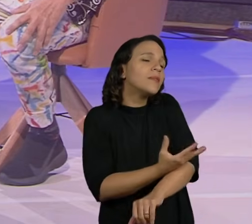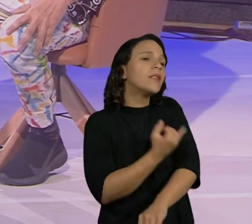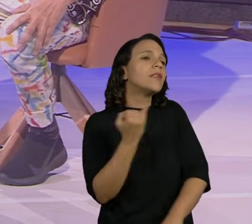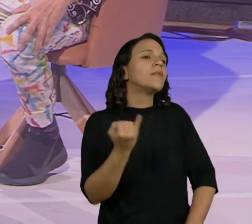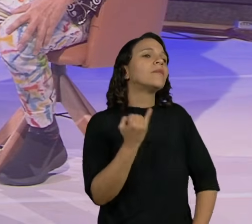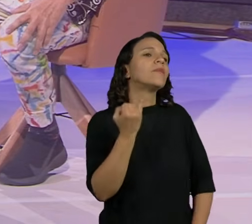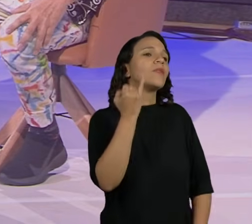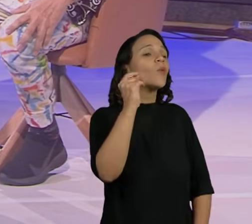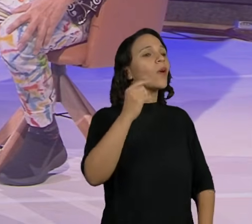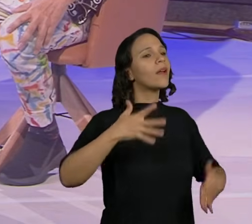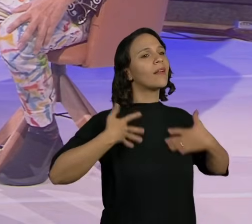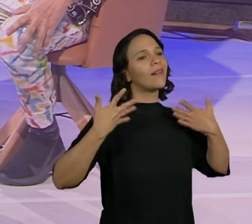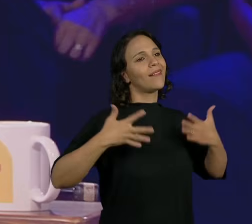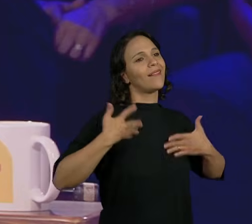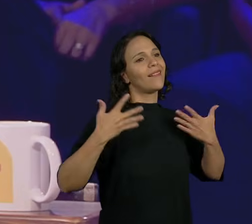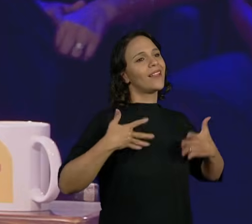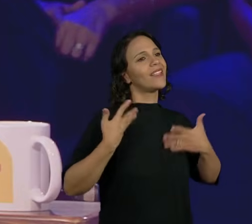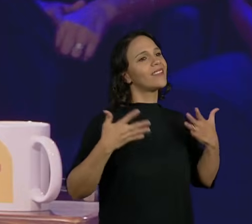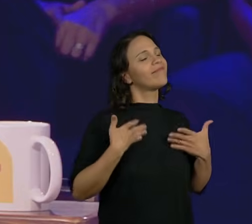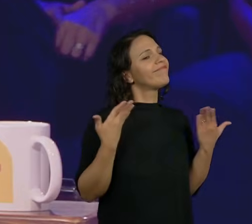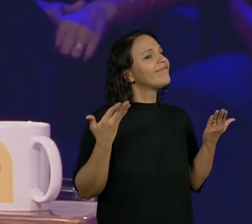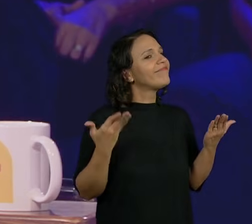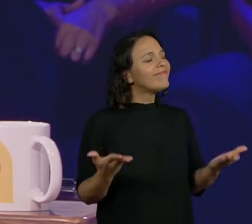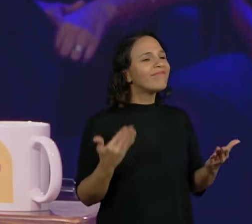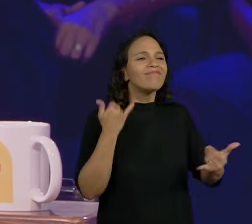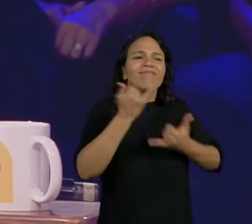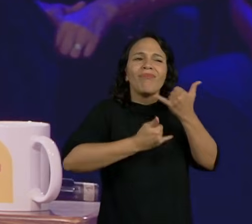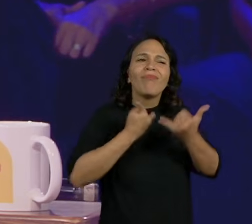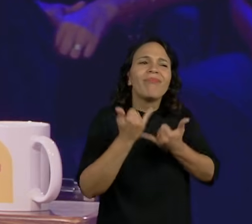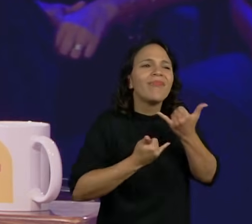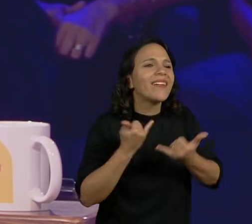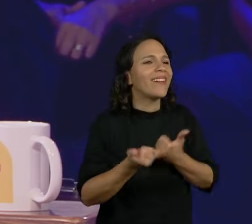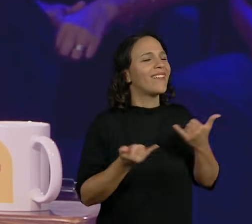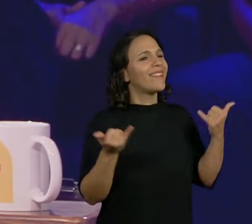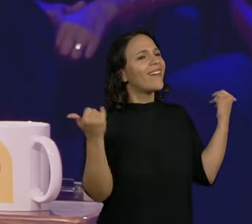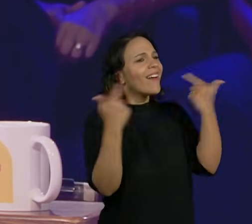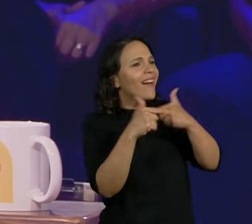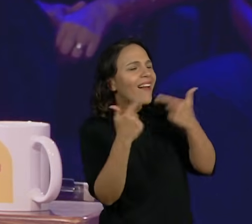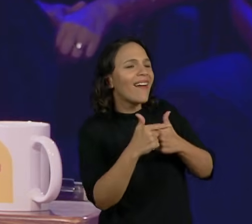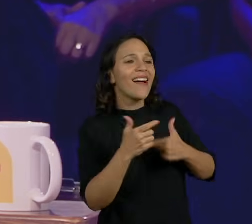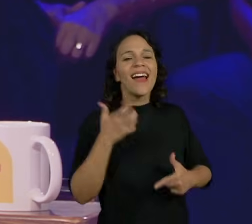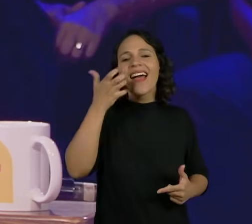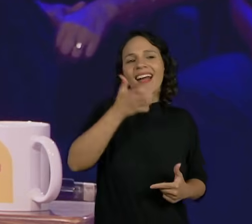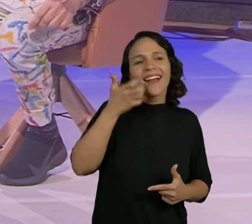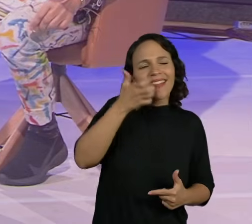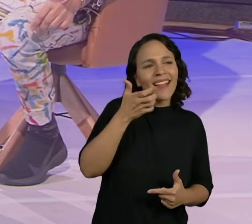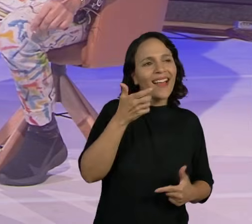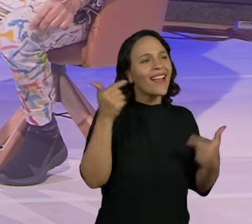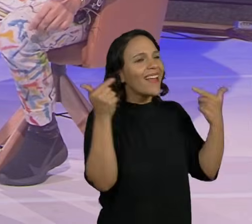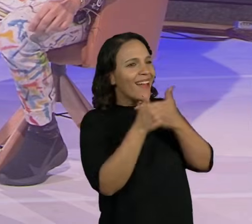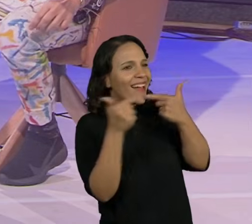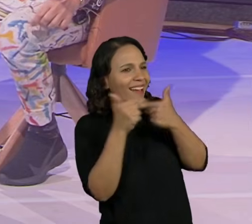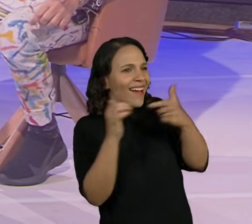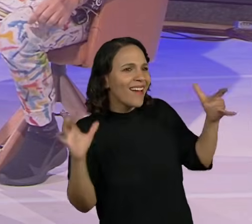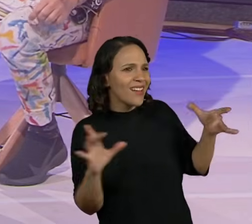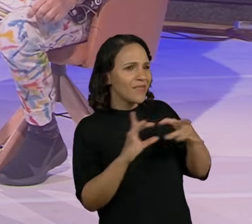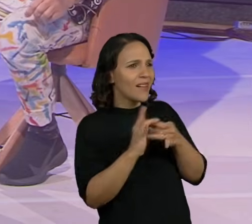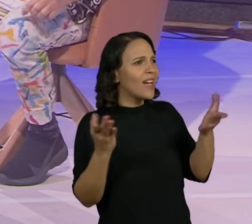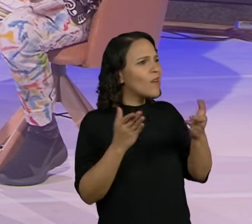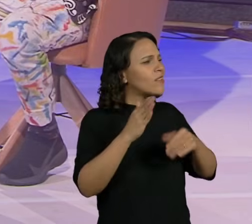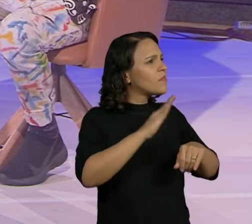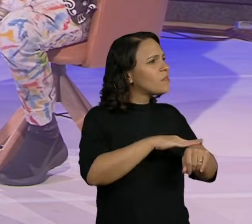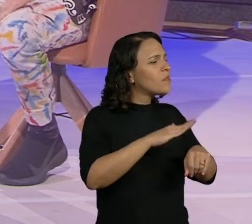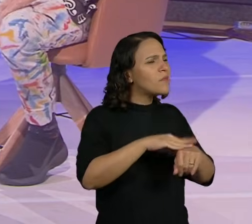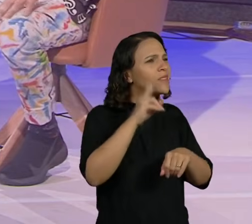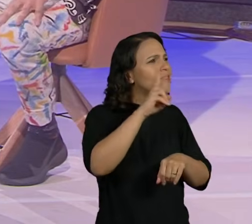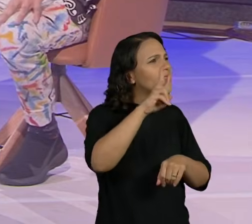cultivados, que é o da alegria. É isso aí. É o da alegria, é o do poder brincar, é do poder rir, do cantar rindo, né? A gente vive momentos, às vezes, de